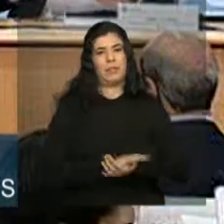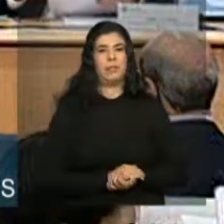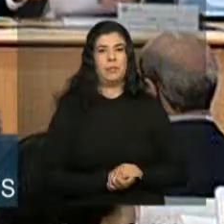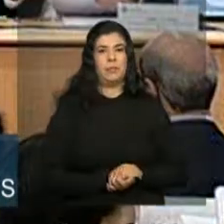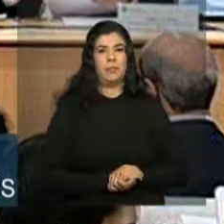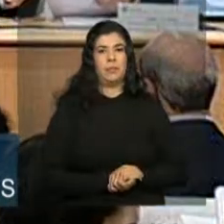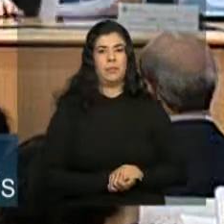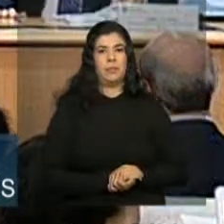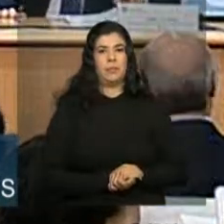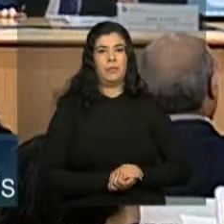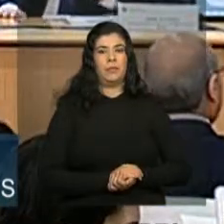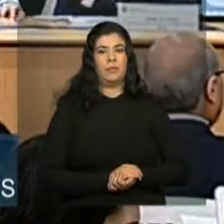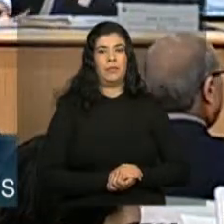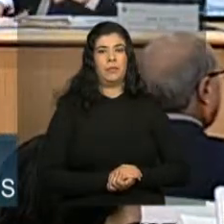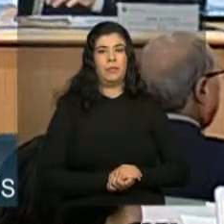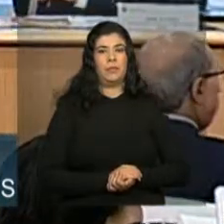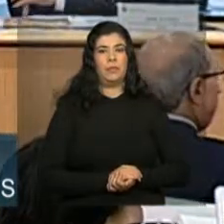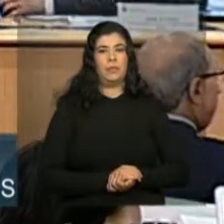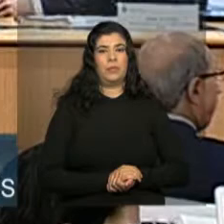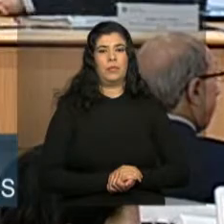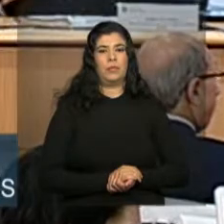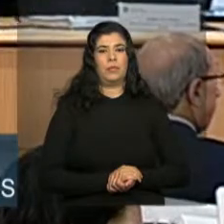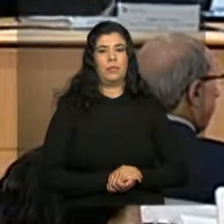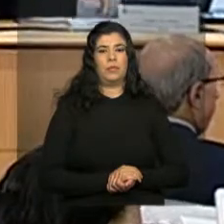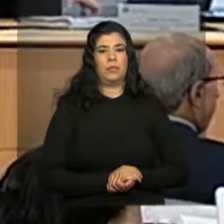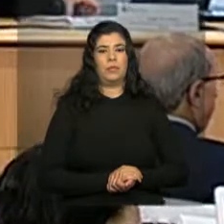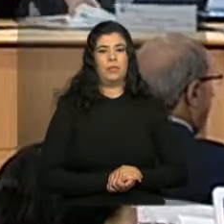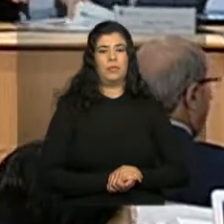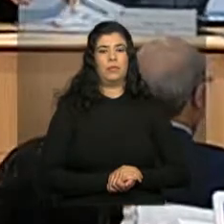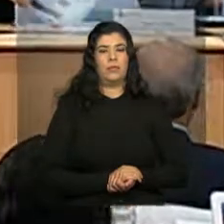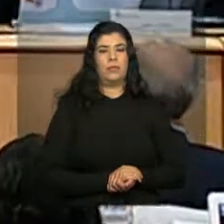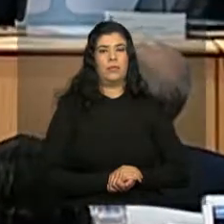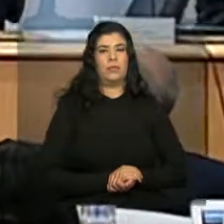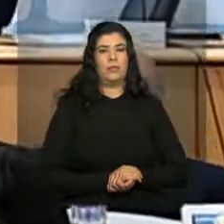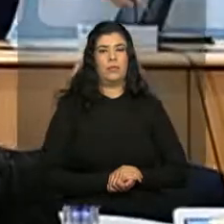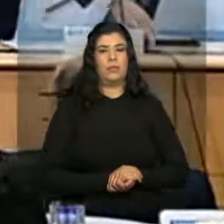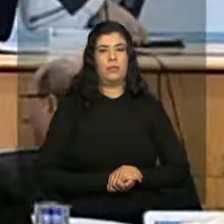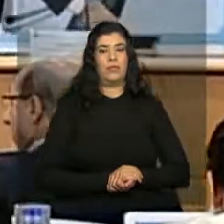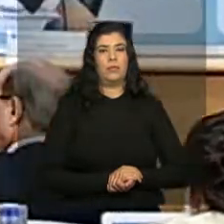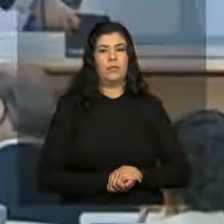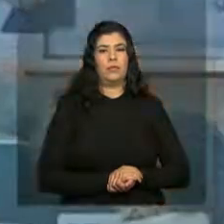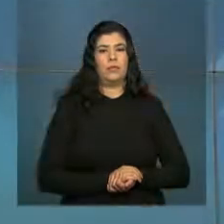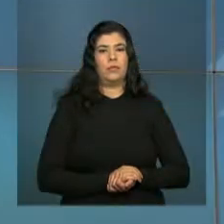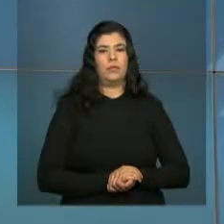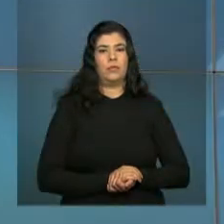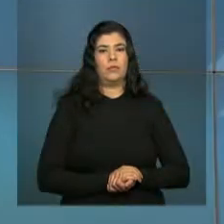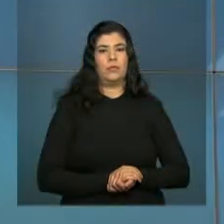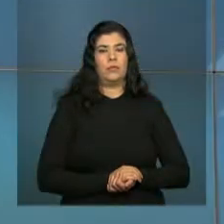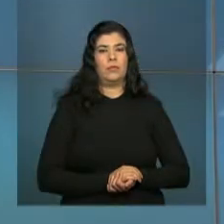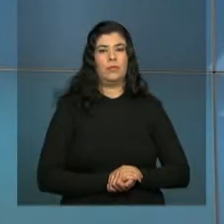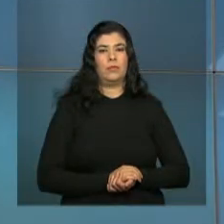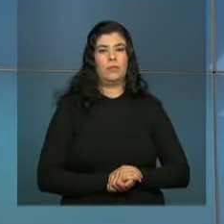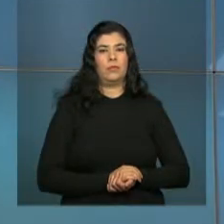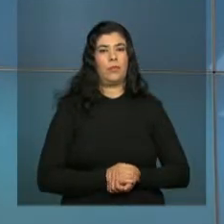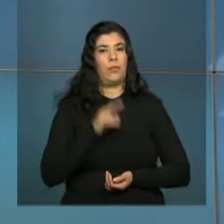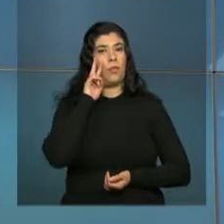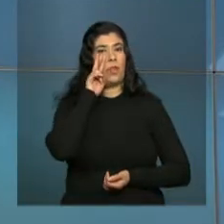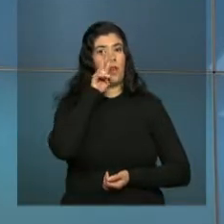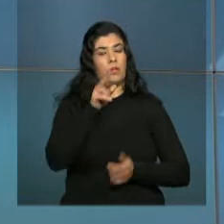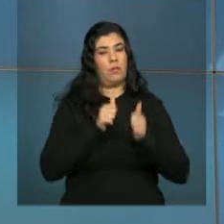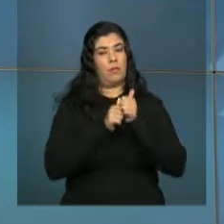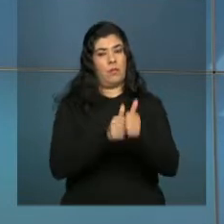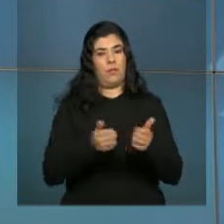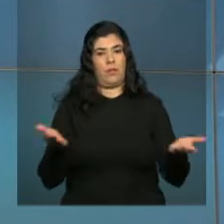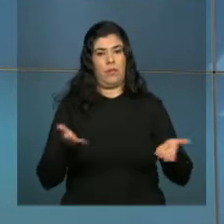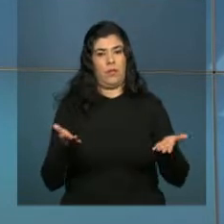obrigado G1 o Pedro II se você